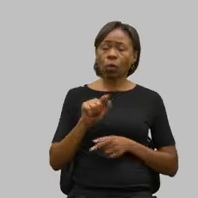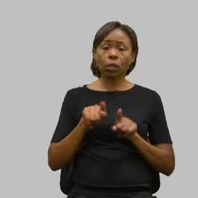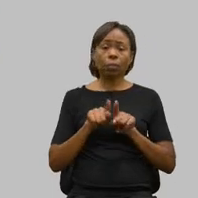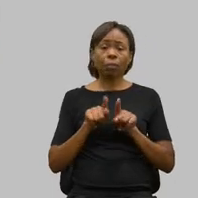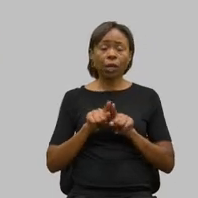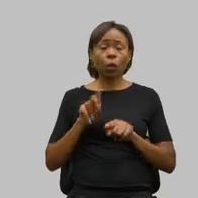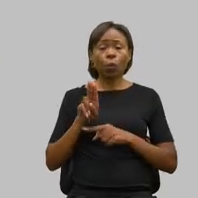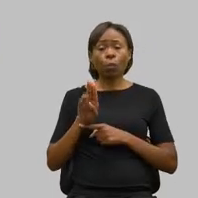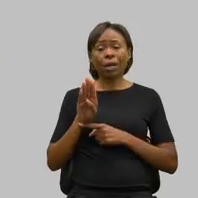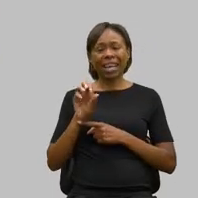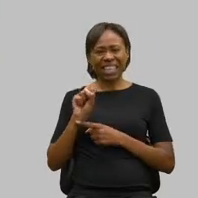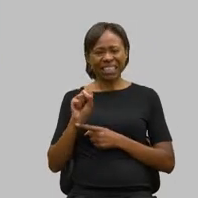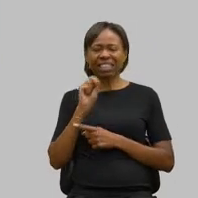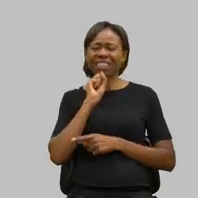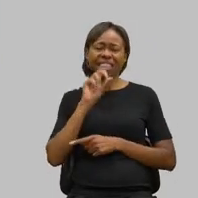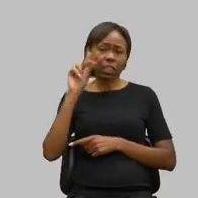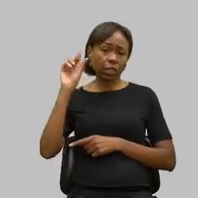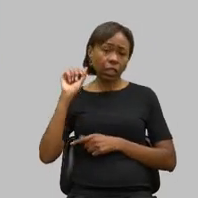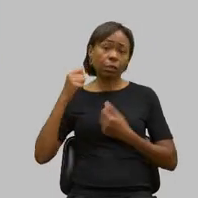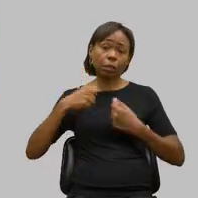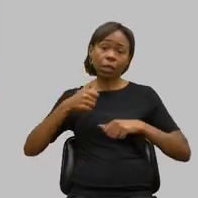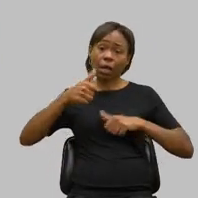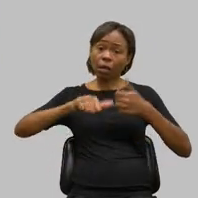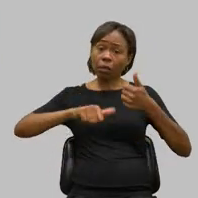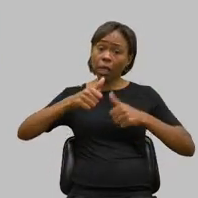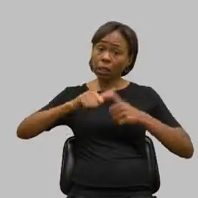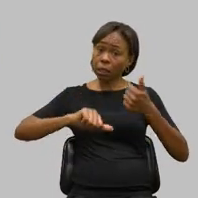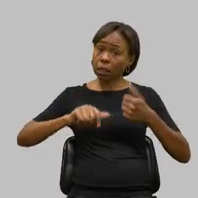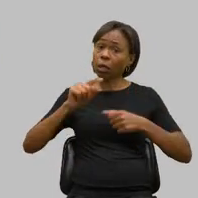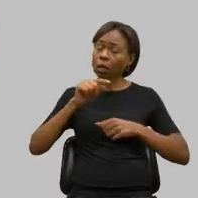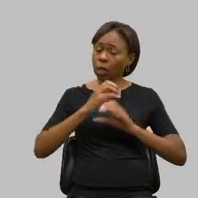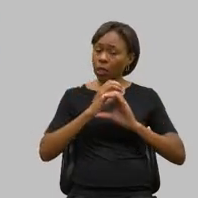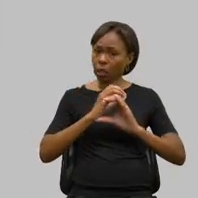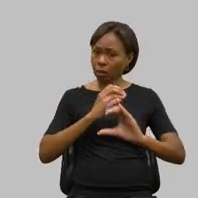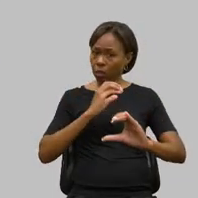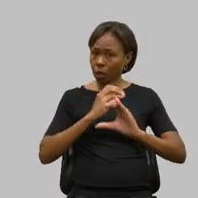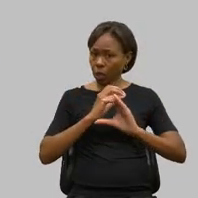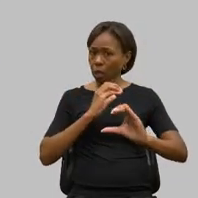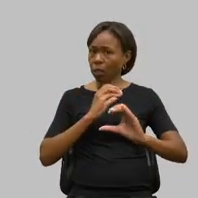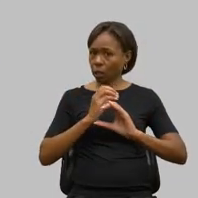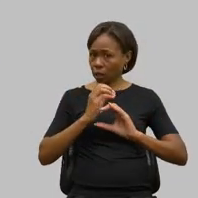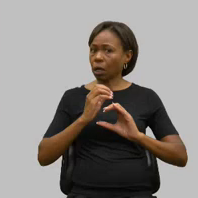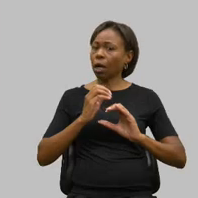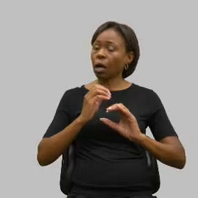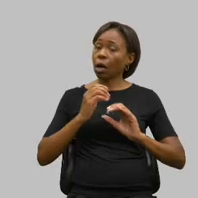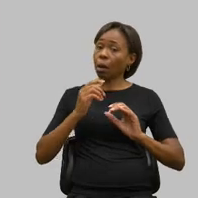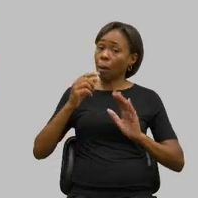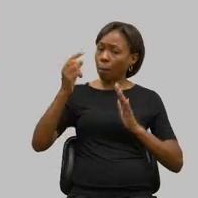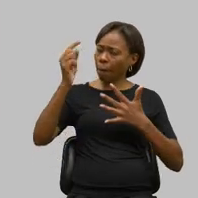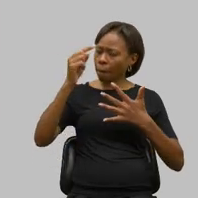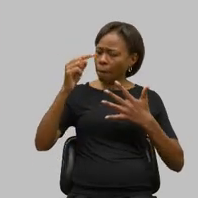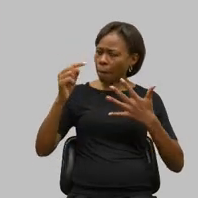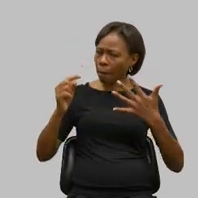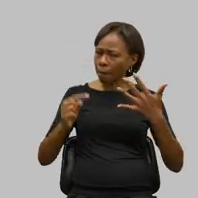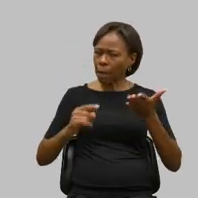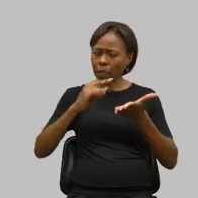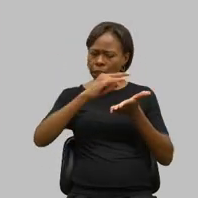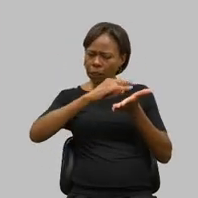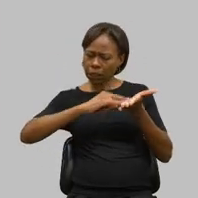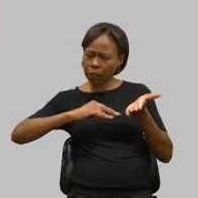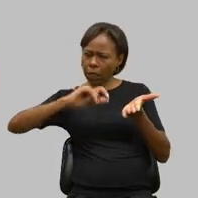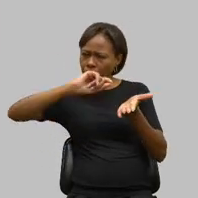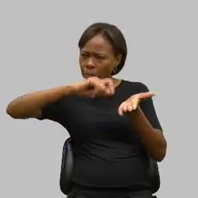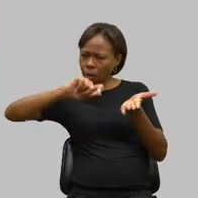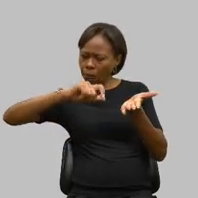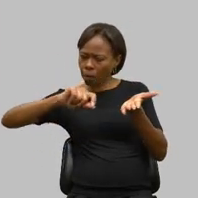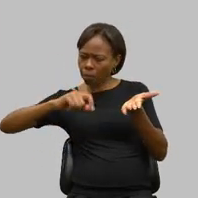precisa de uma avaliação só pela diretoria de engenharia, quando é resolução, fazer um checklist, toda a documentação estando presente, já manda o